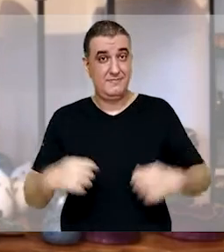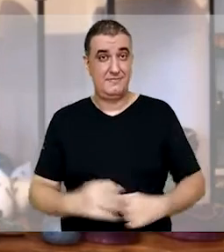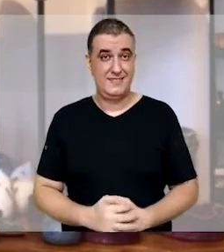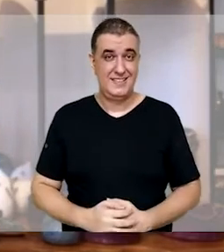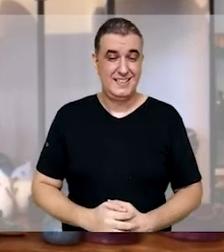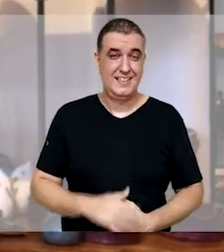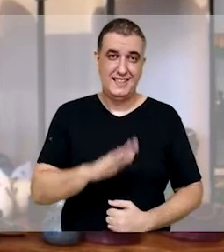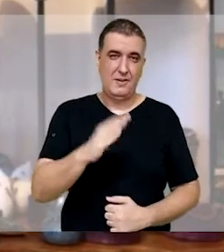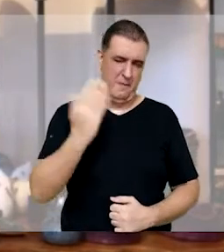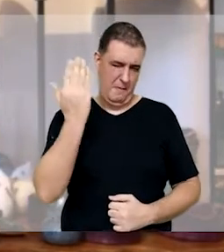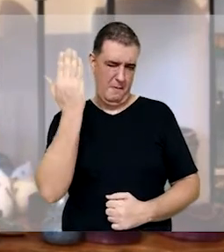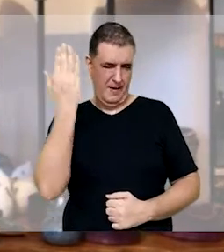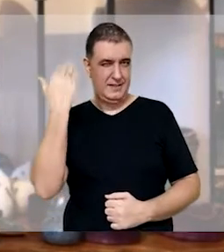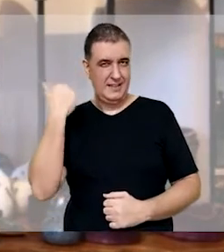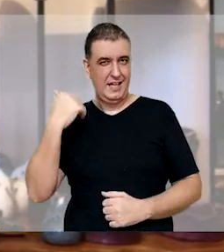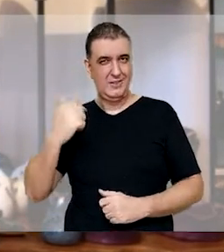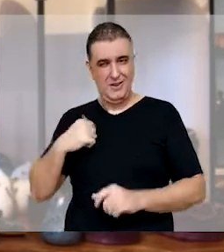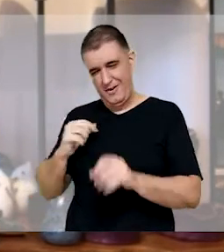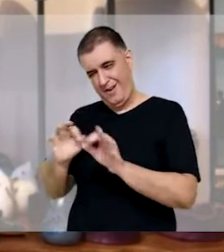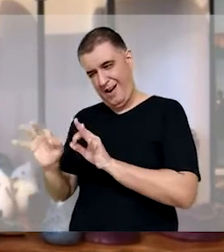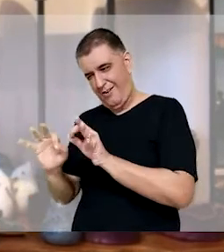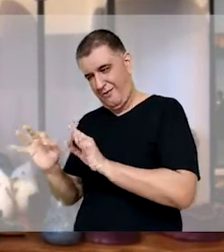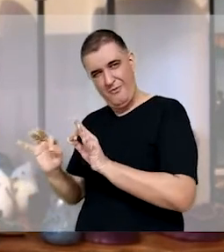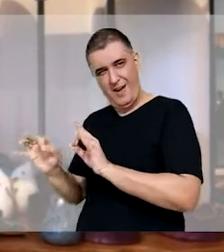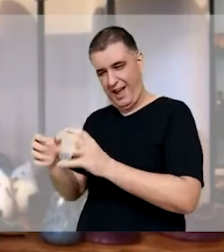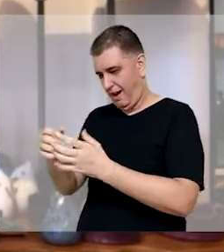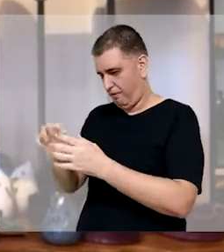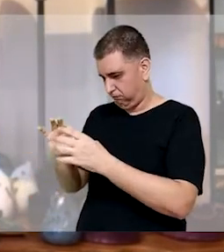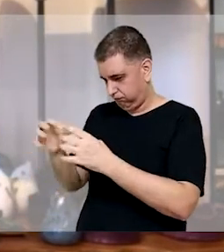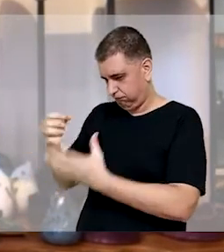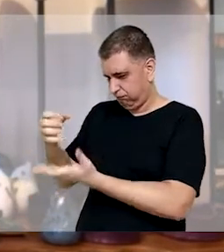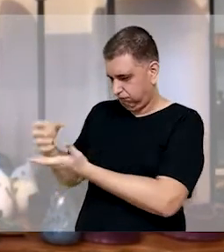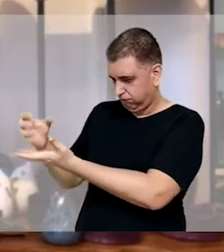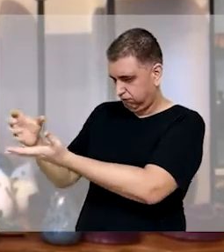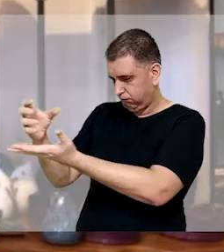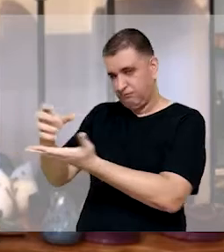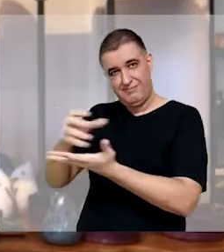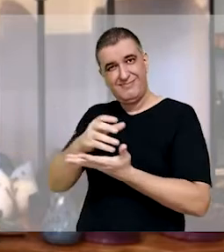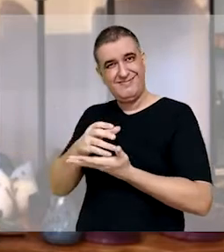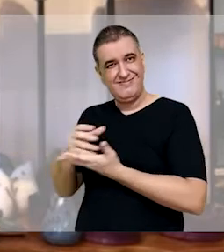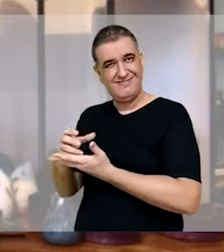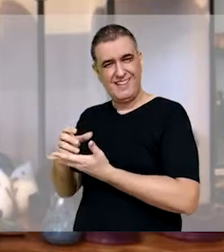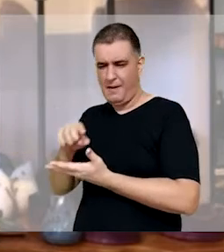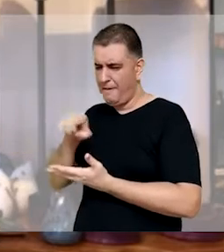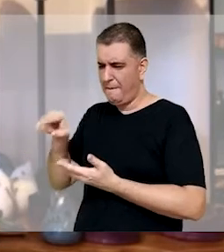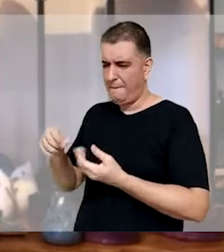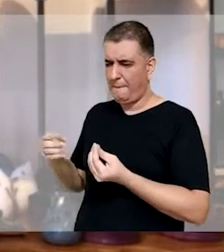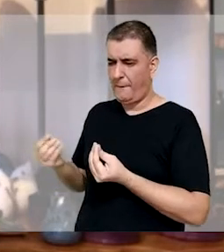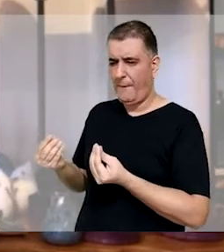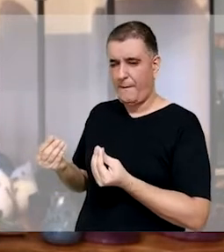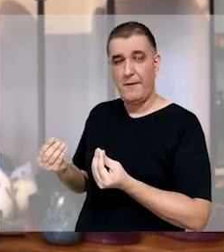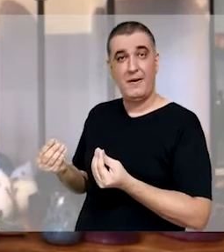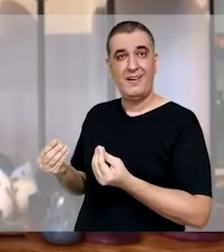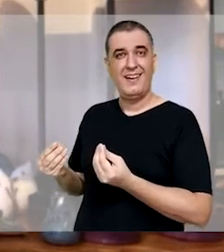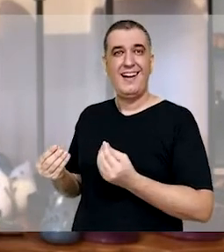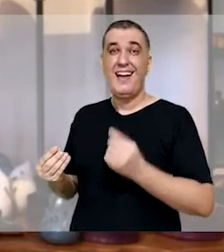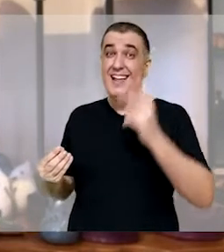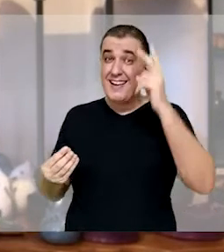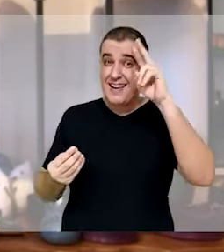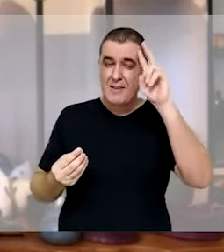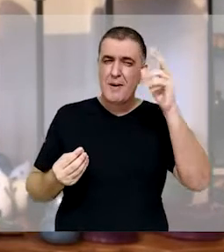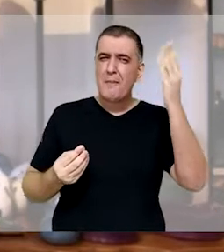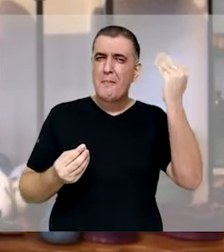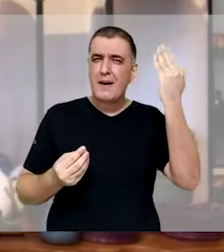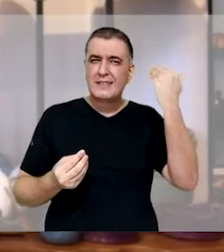que é uma homenagem que eu fiz para o primeiro satélite que o homem colocou no espaço, né, que tem linhas mais arrojadas.